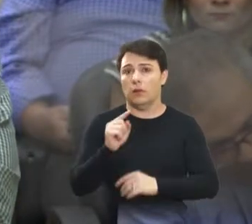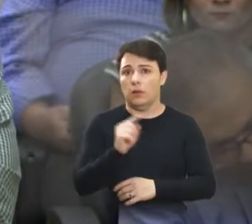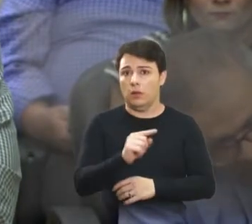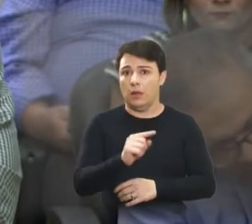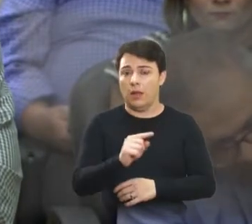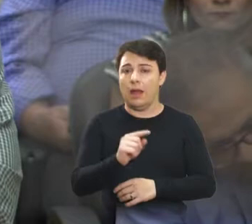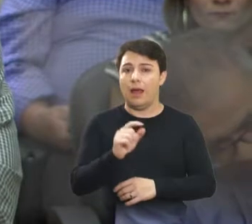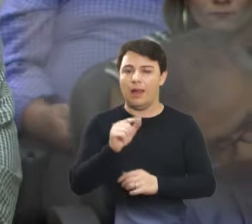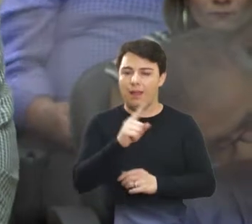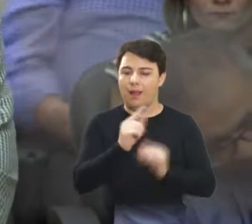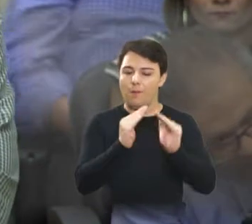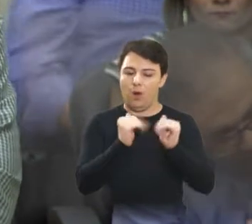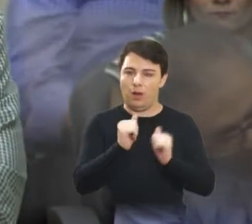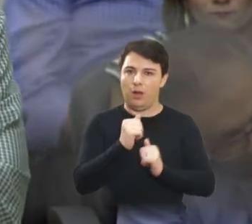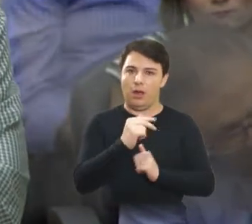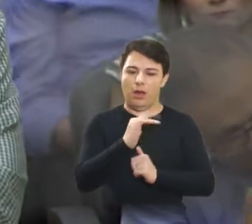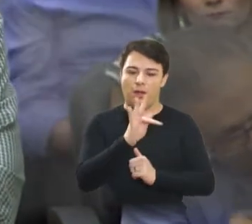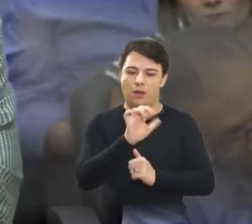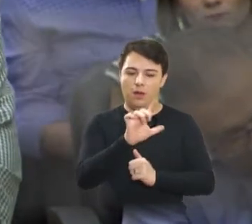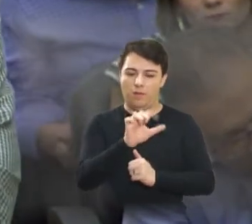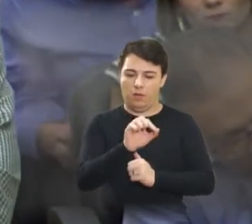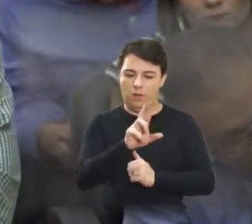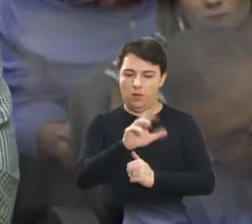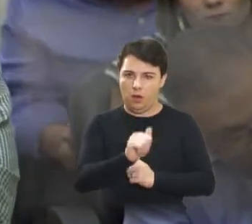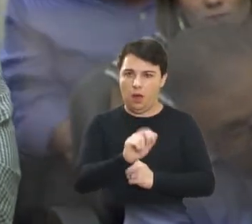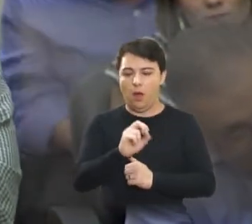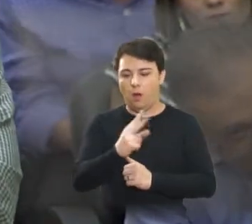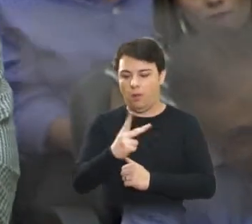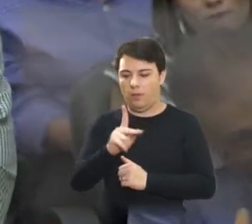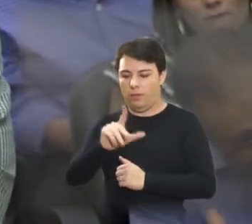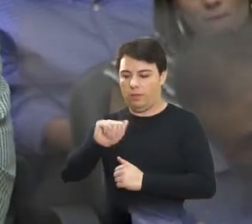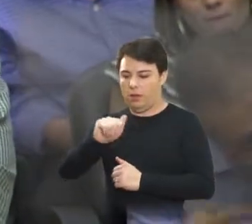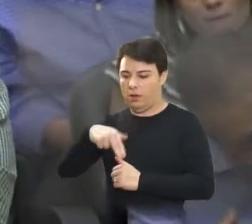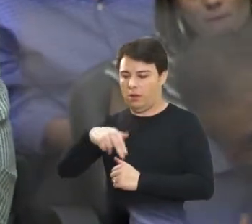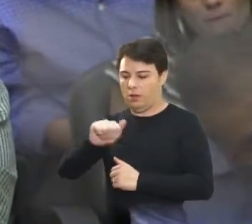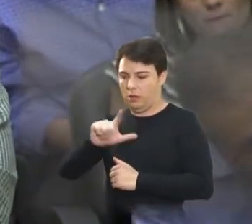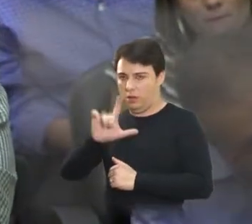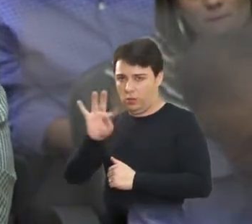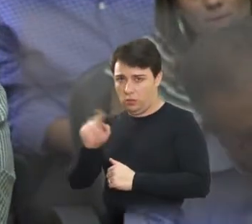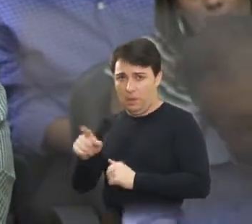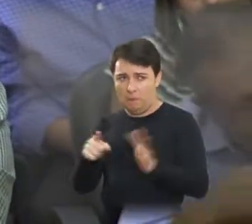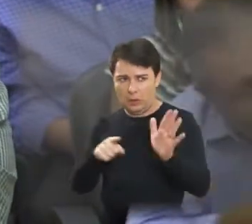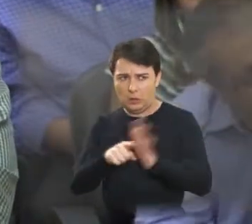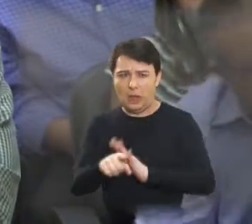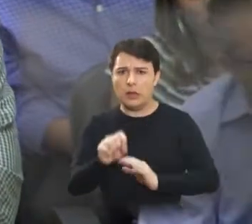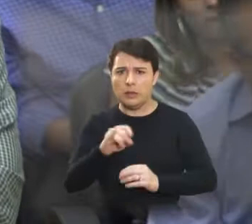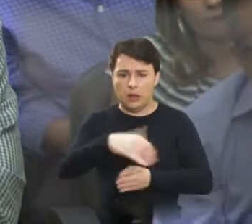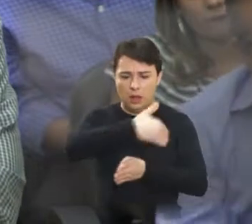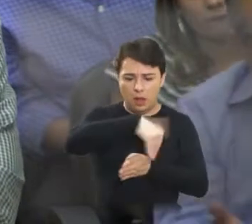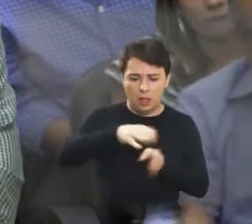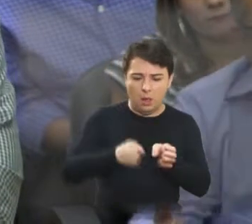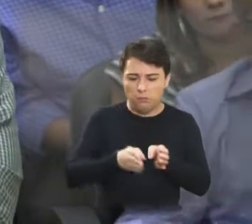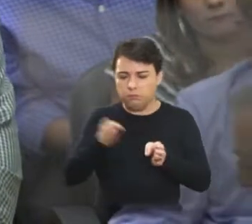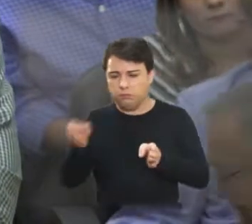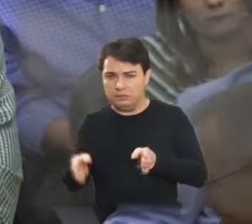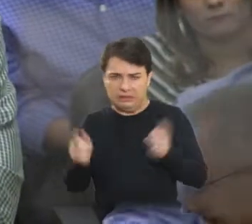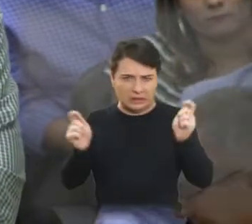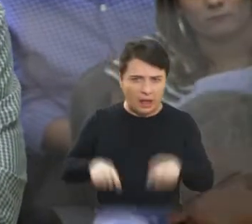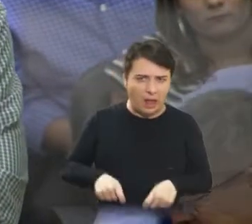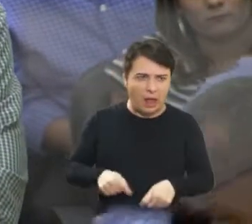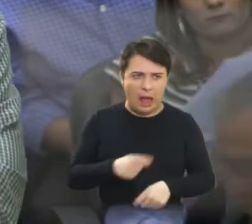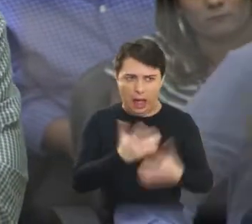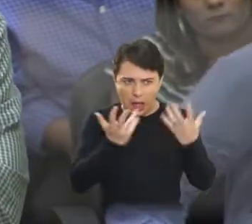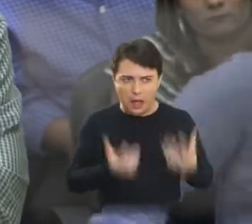Chácara Flora ou do Parque Planalto se acharia interessante a duplicação da José Barbieri, eu tenho